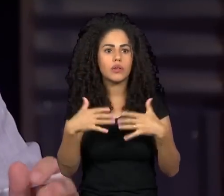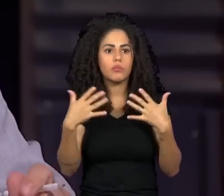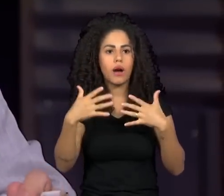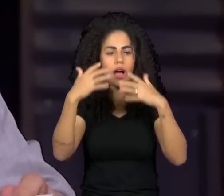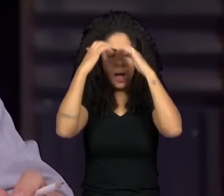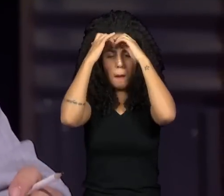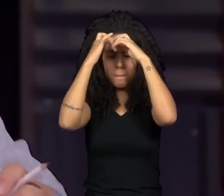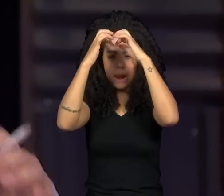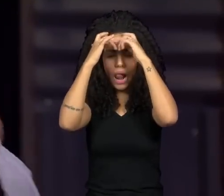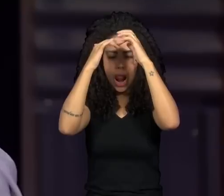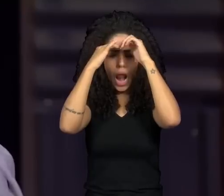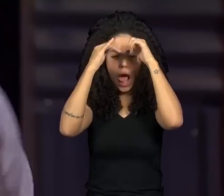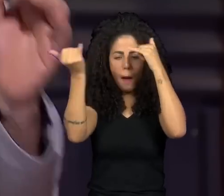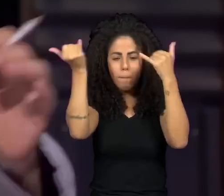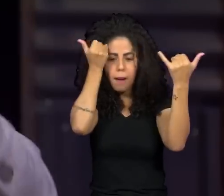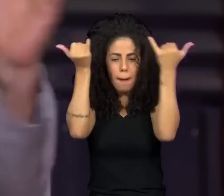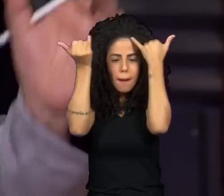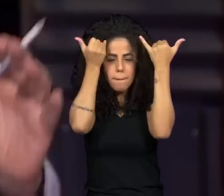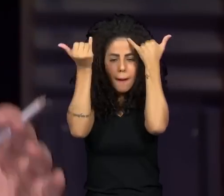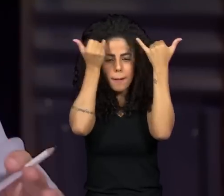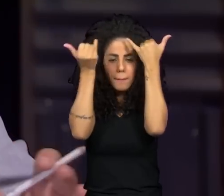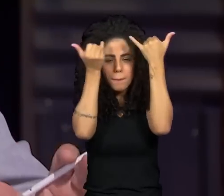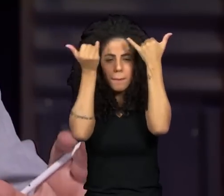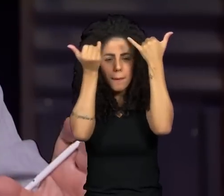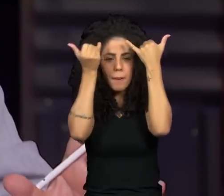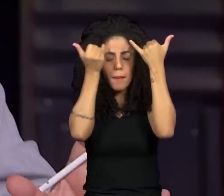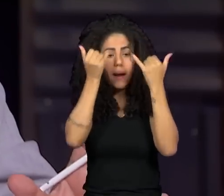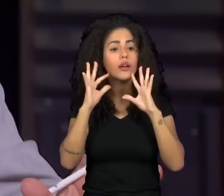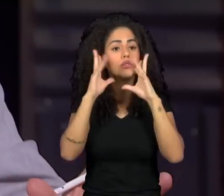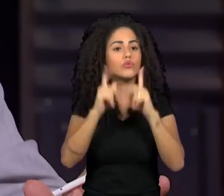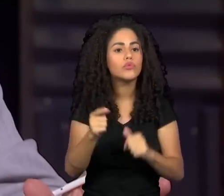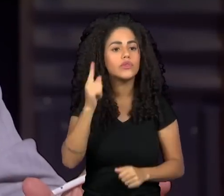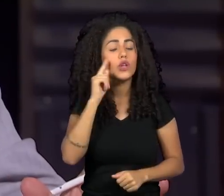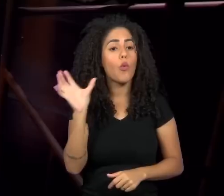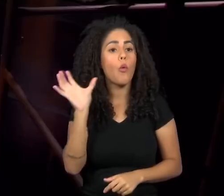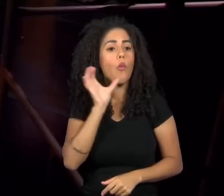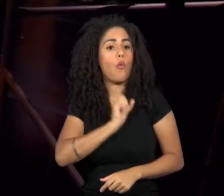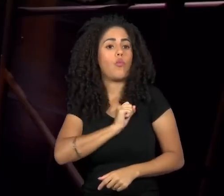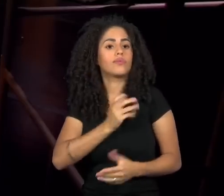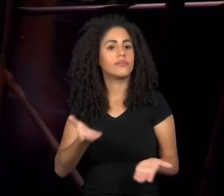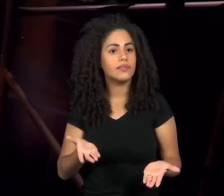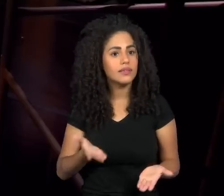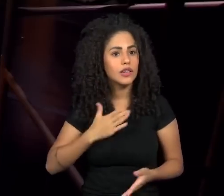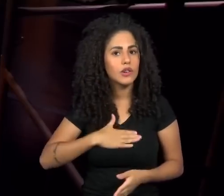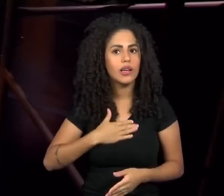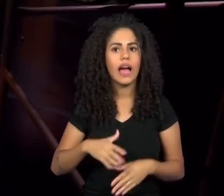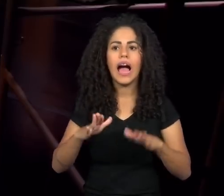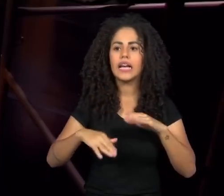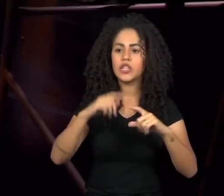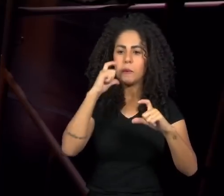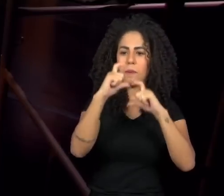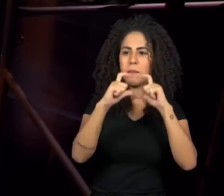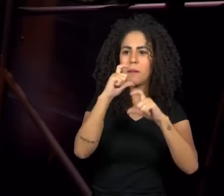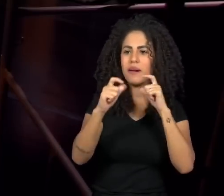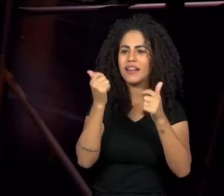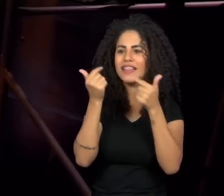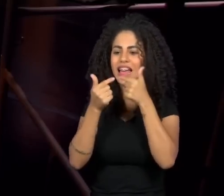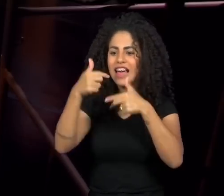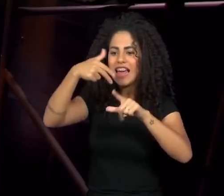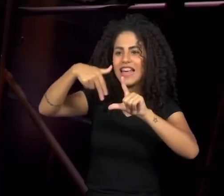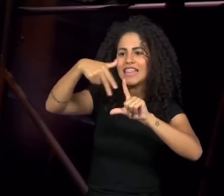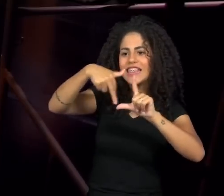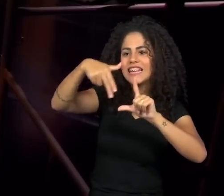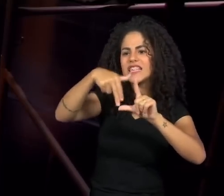de informação e você vai pegando os pontos, o que você conseguir catar ali. Uma hora eu estou falando de anime, outra hora eu estou falando de uma coisa